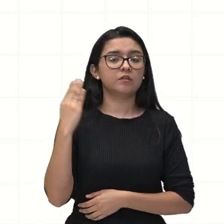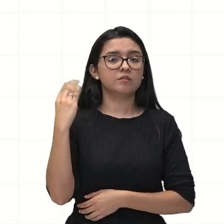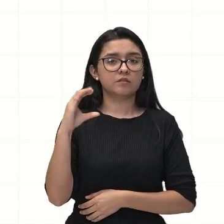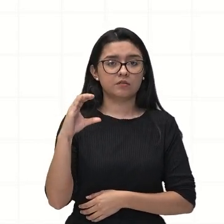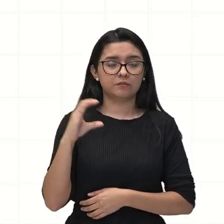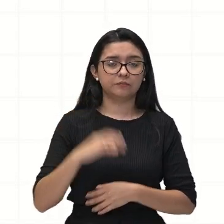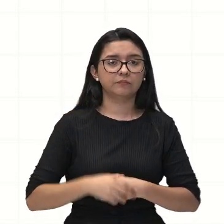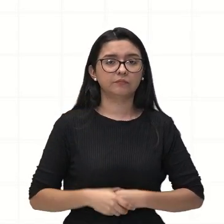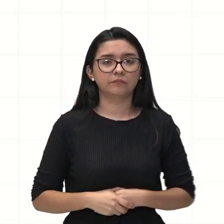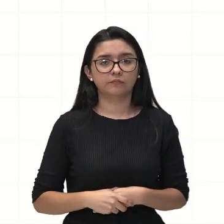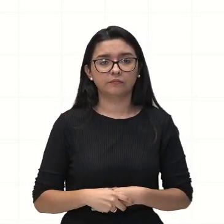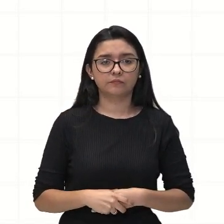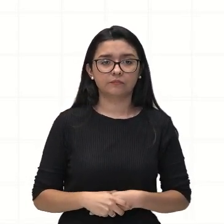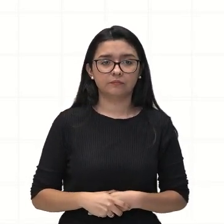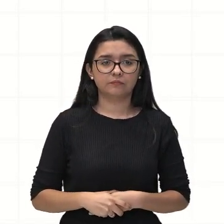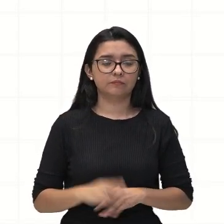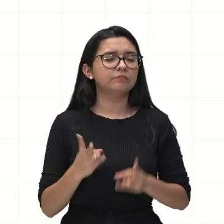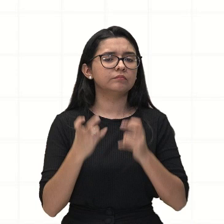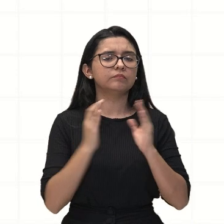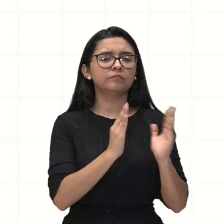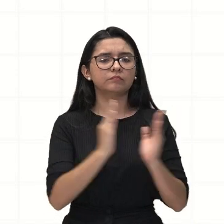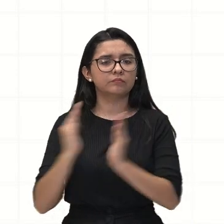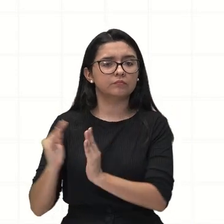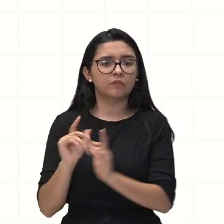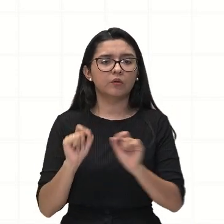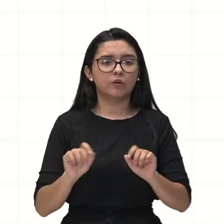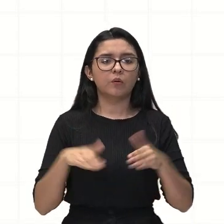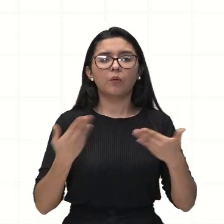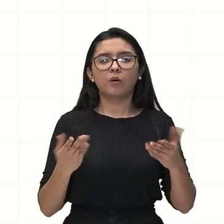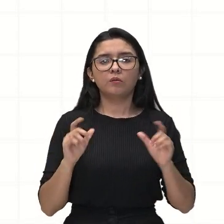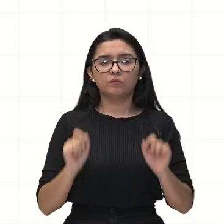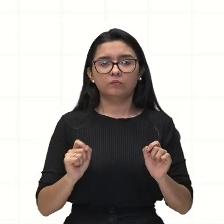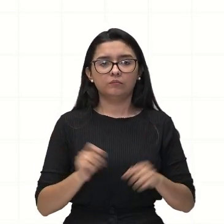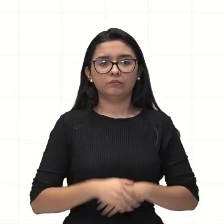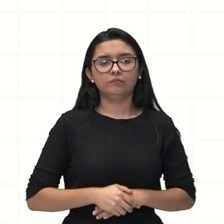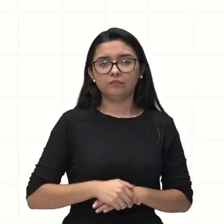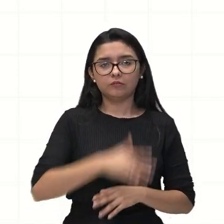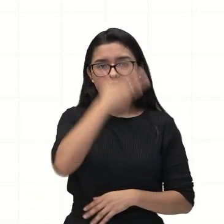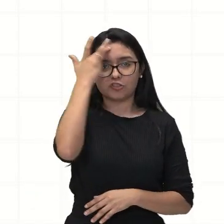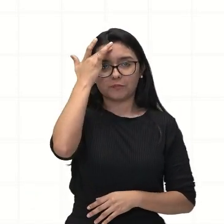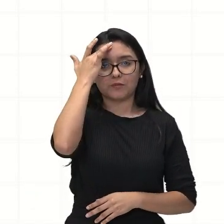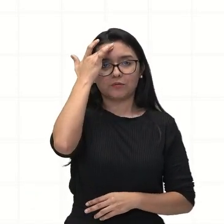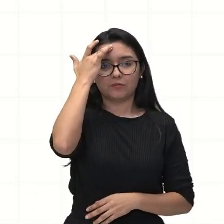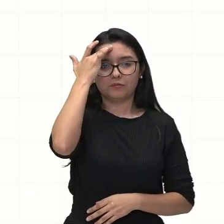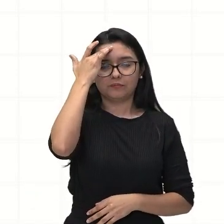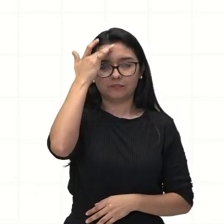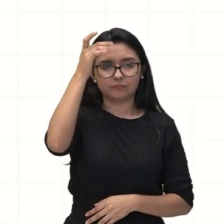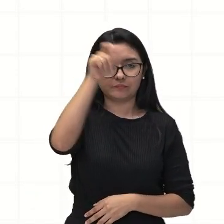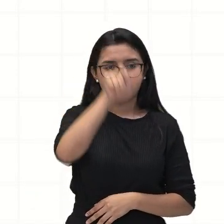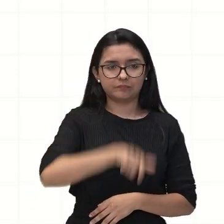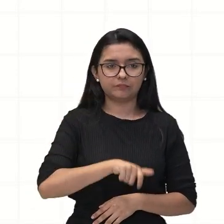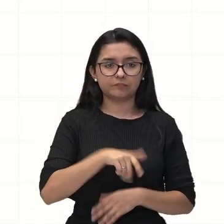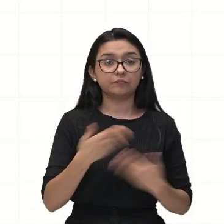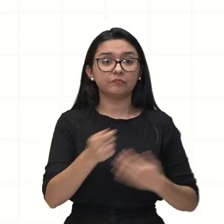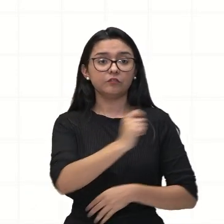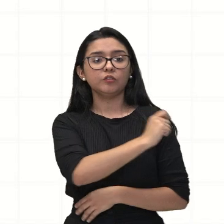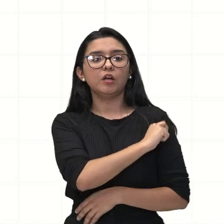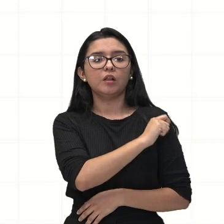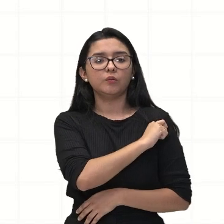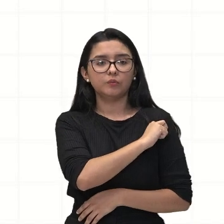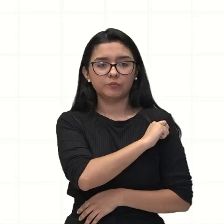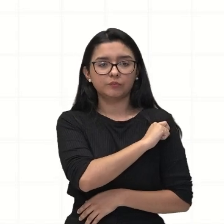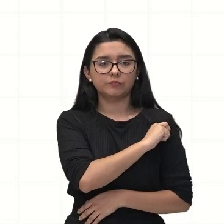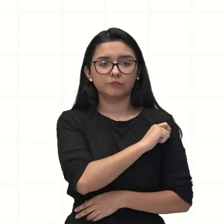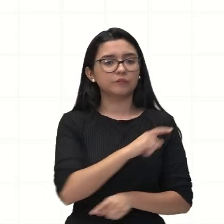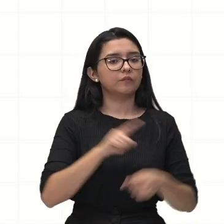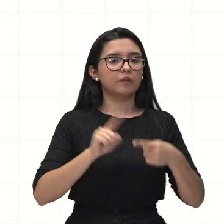e ciências. Quais são os, né, os sujeitos que estão sendo observados? São os nossos alunos, que